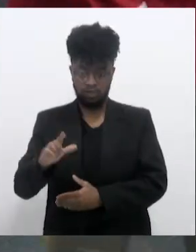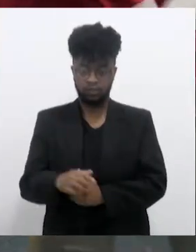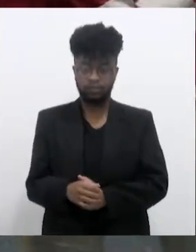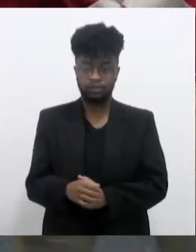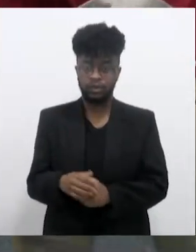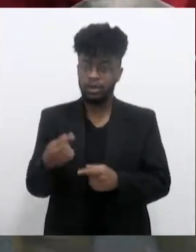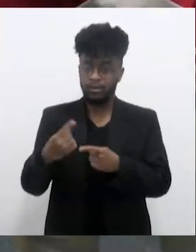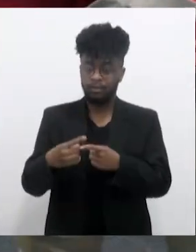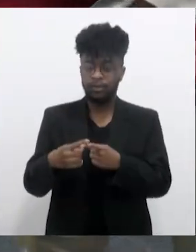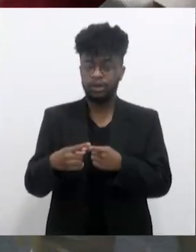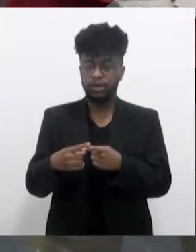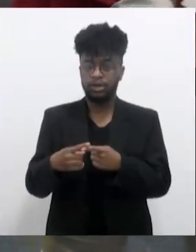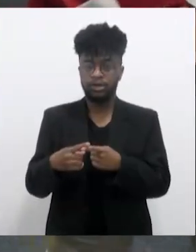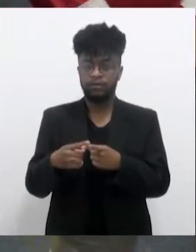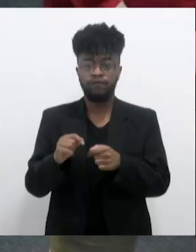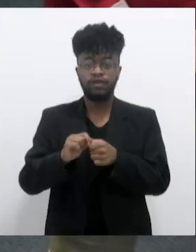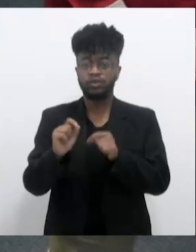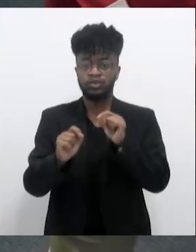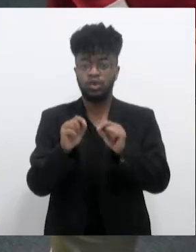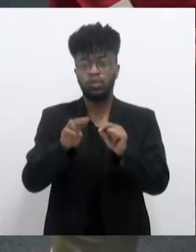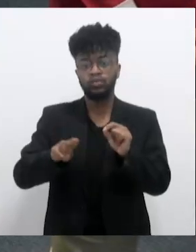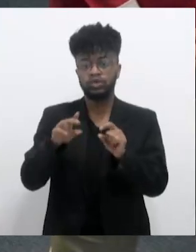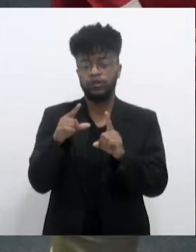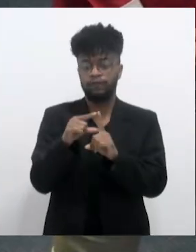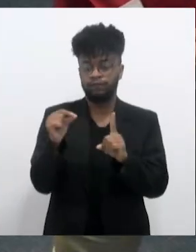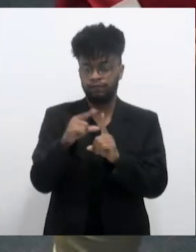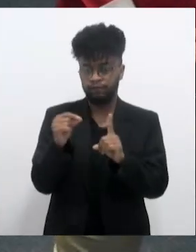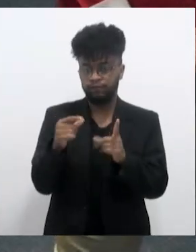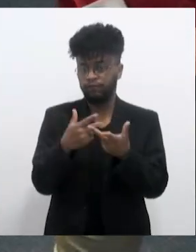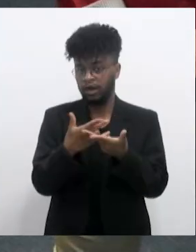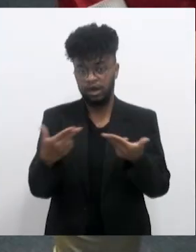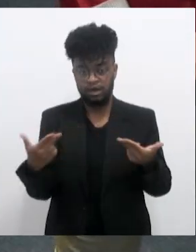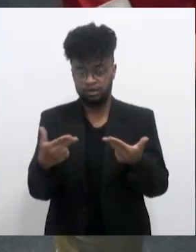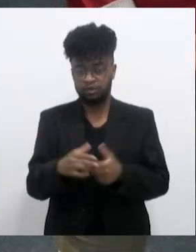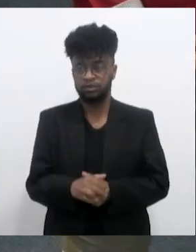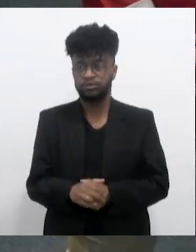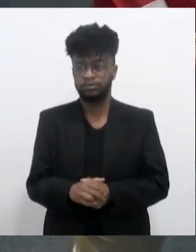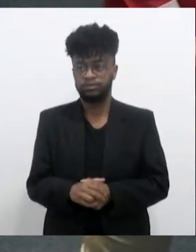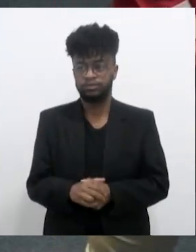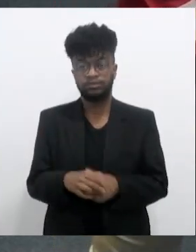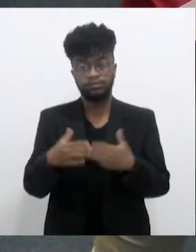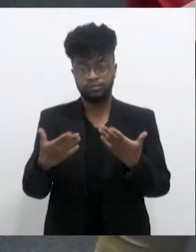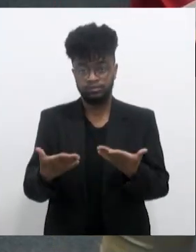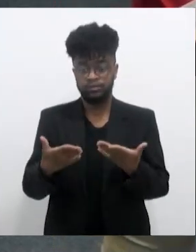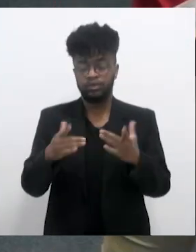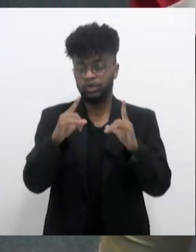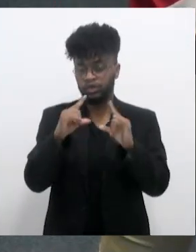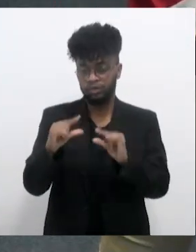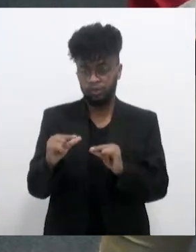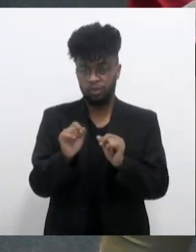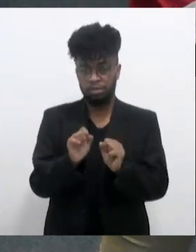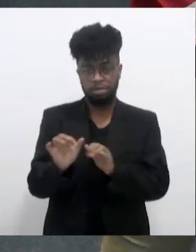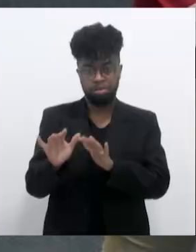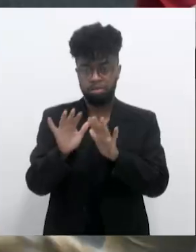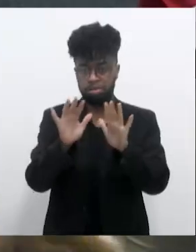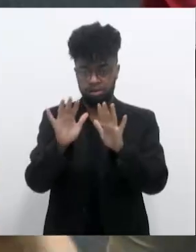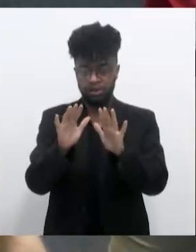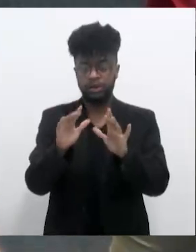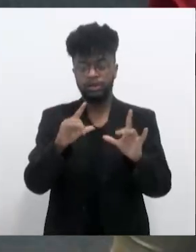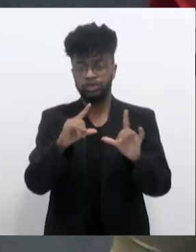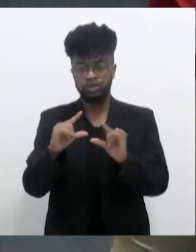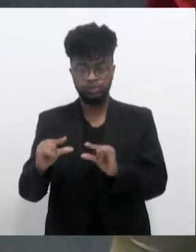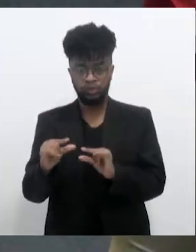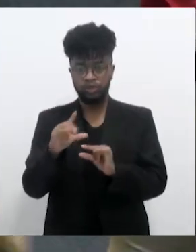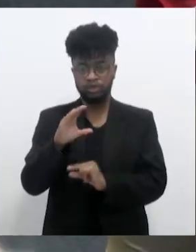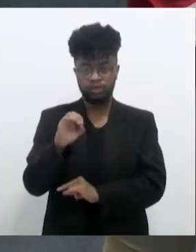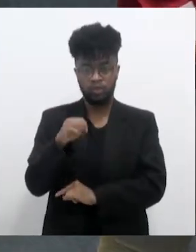ele é basicamente feito de vegetais, portanto, ele é menos poluente, emite menos